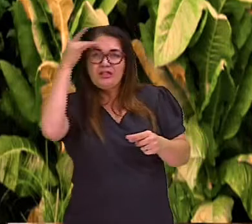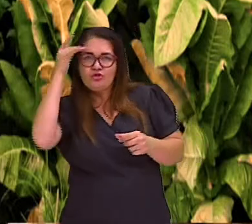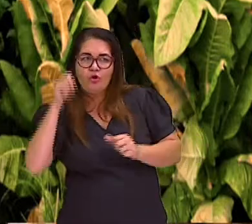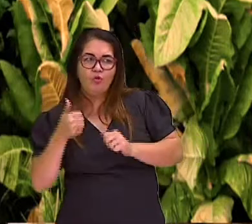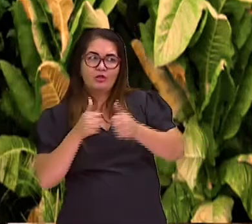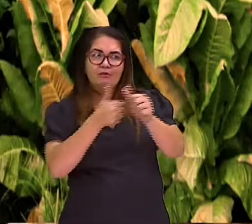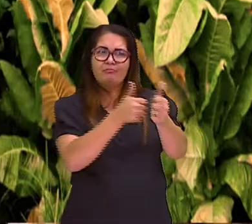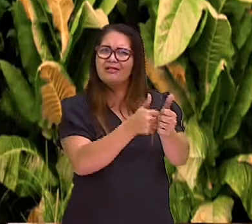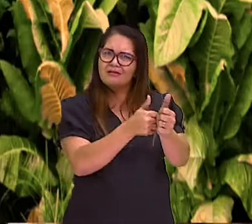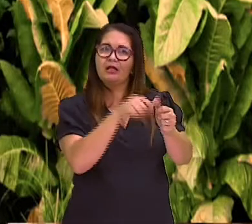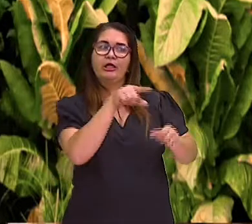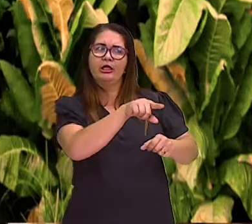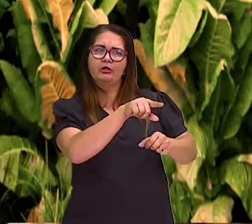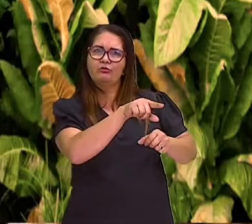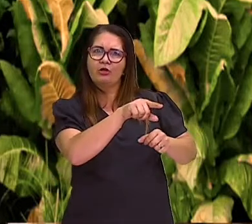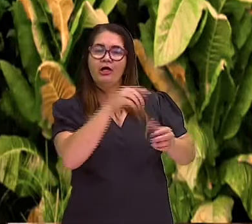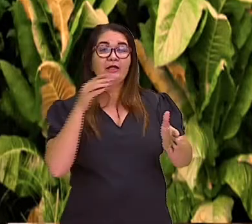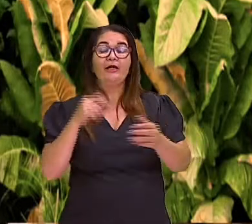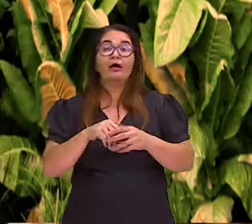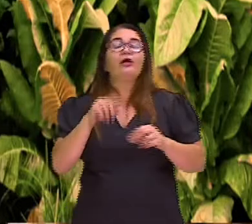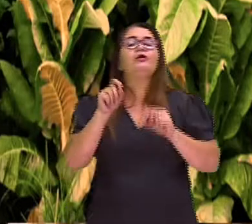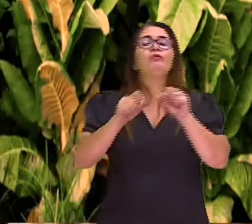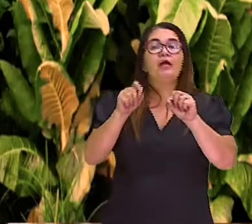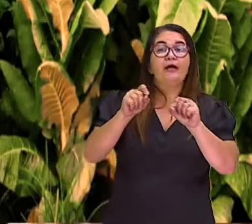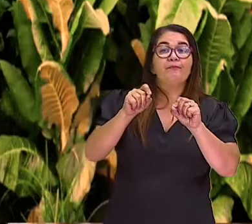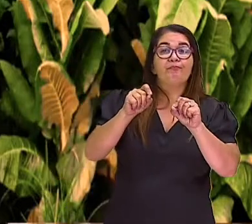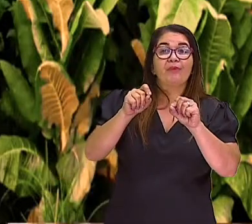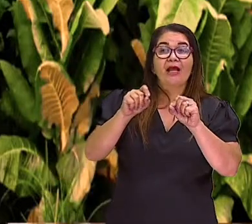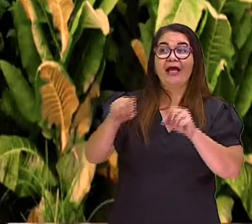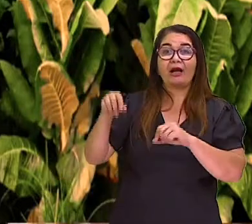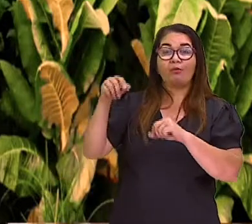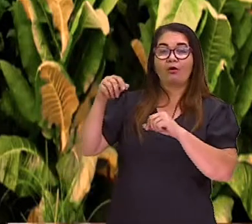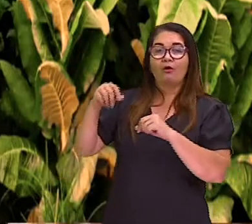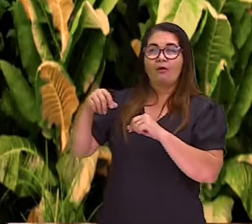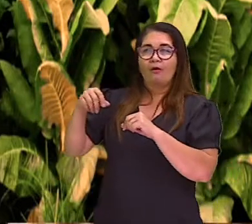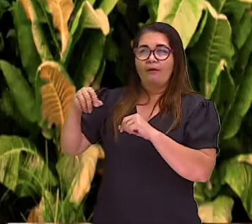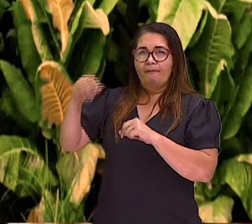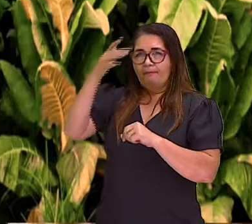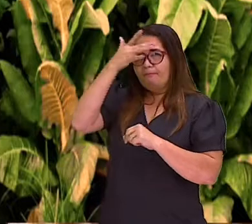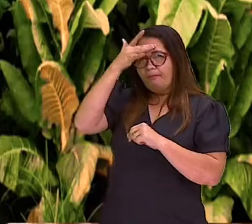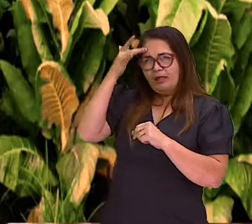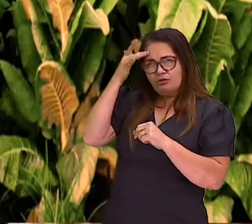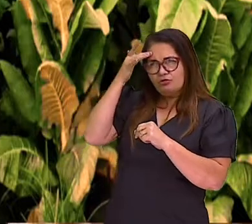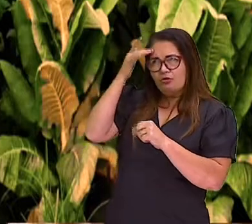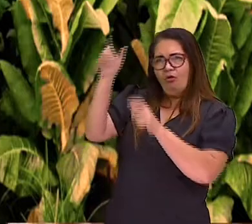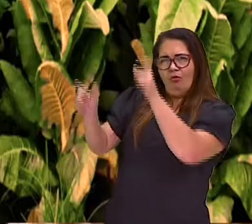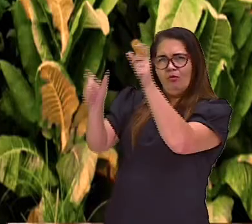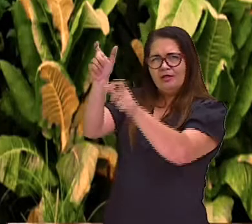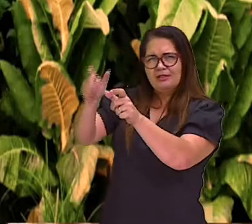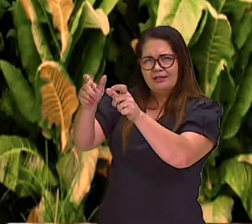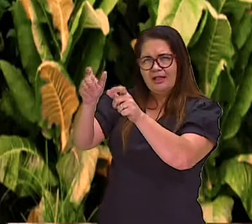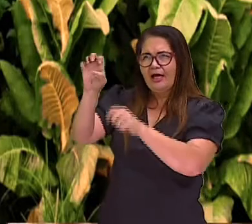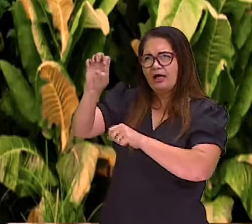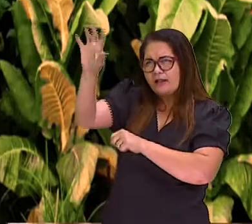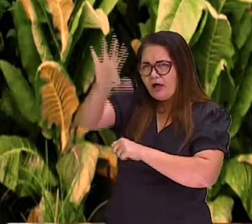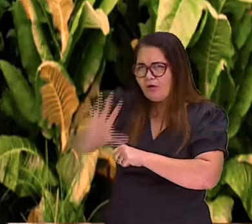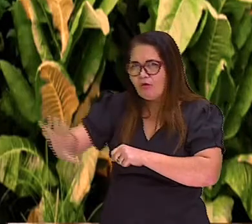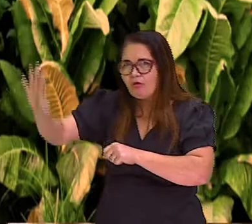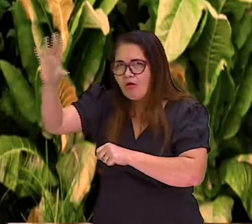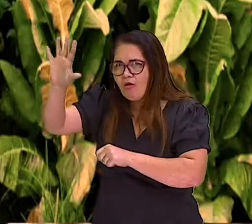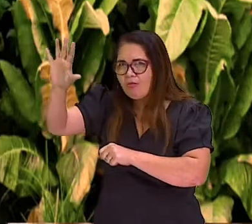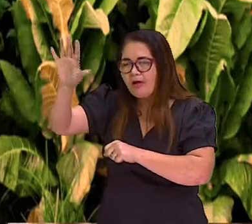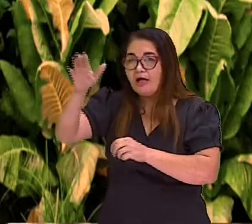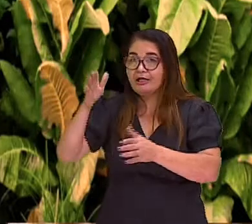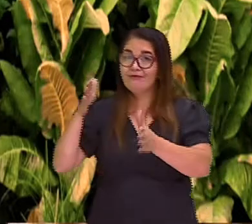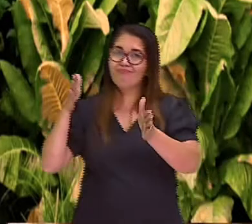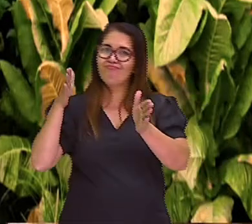a perseguir os cristãos protestantes lá na Europa. Com medo de sucumbir à